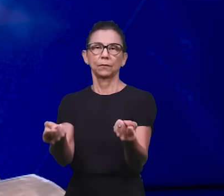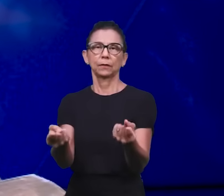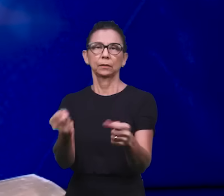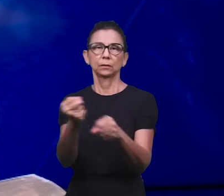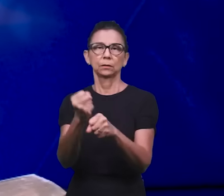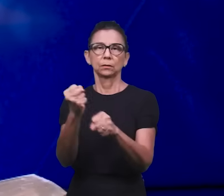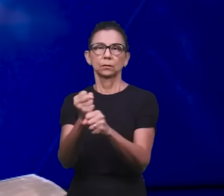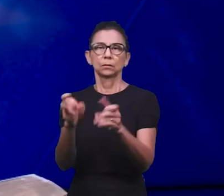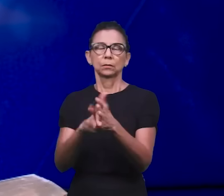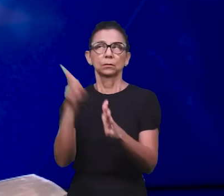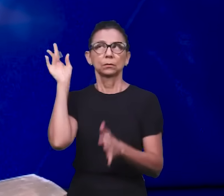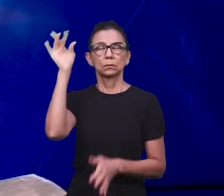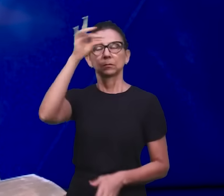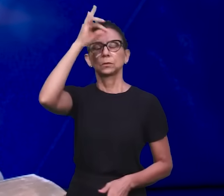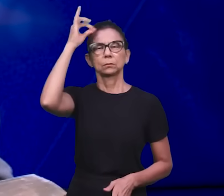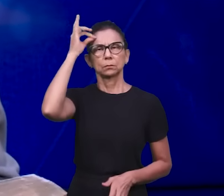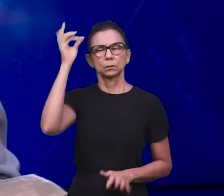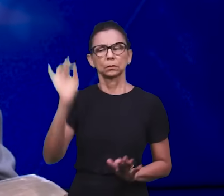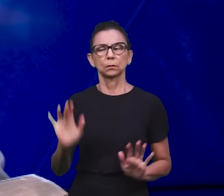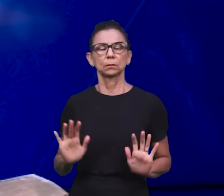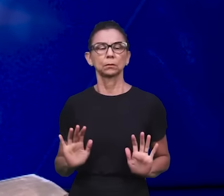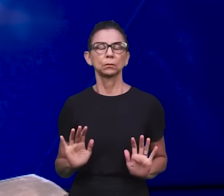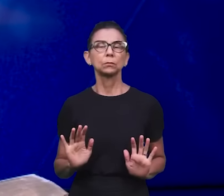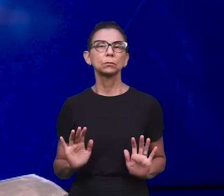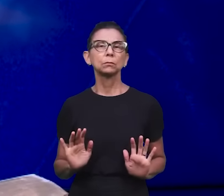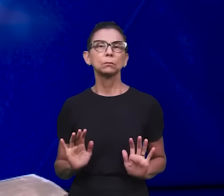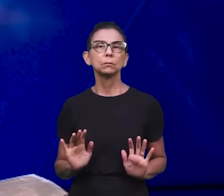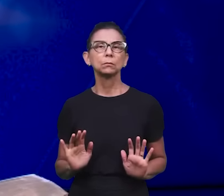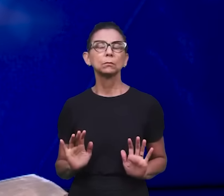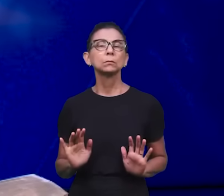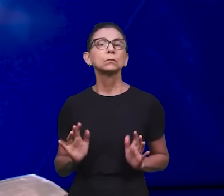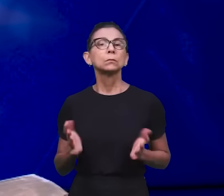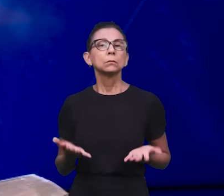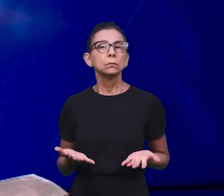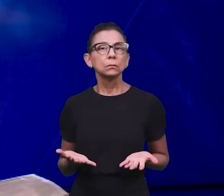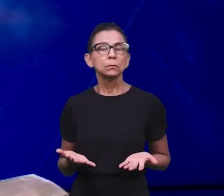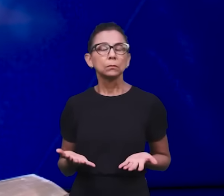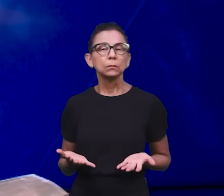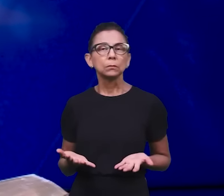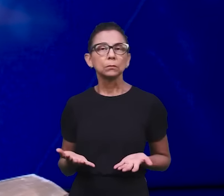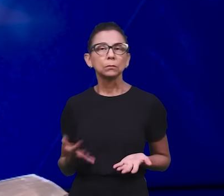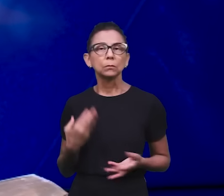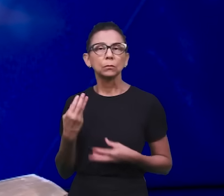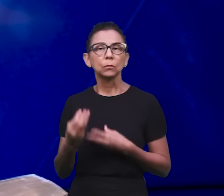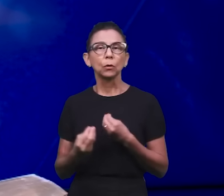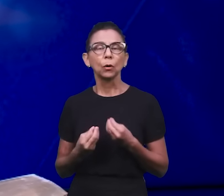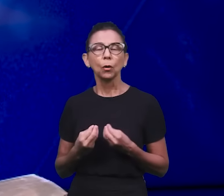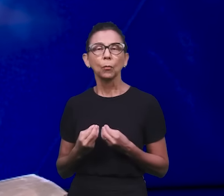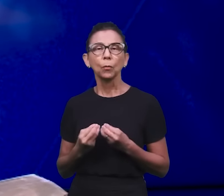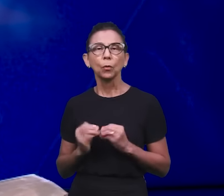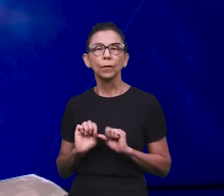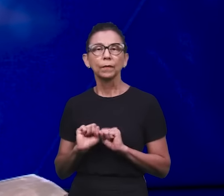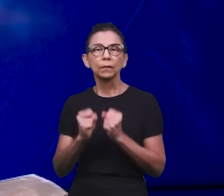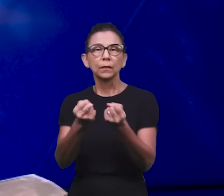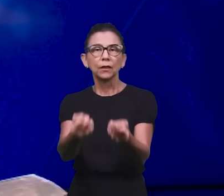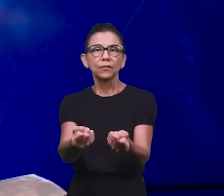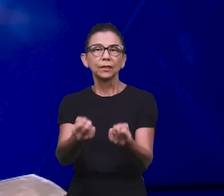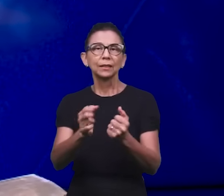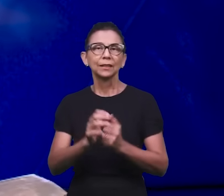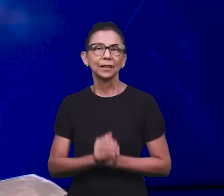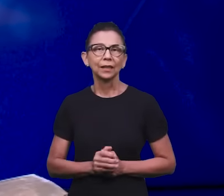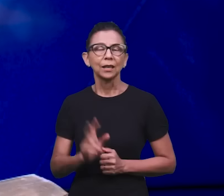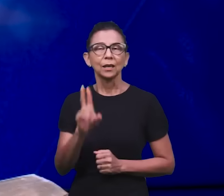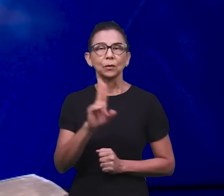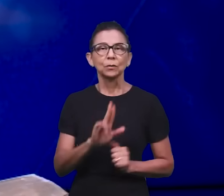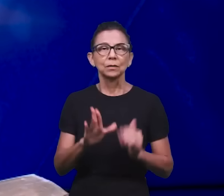da obra do Espírito Santo. Nessa posição, é para proteger este campo através de um recurso que se